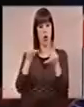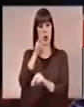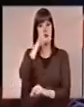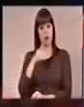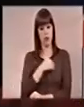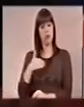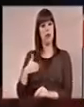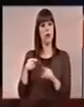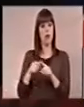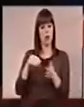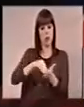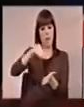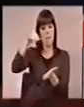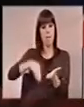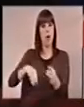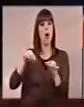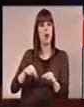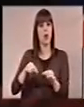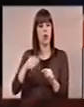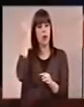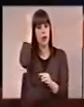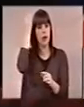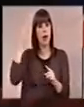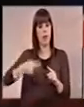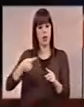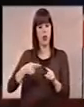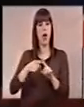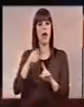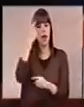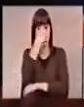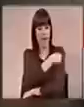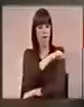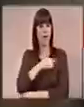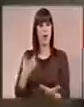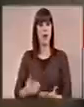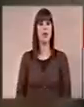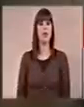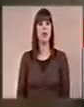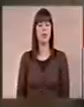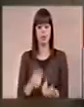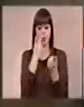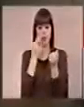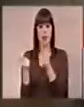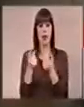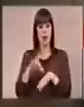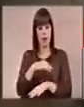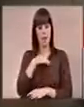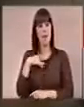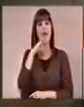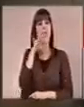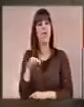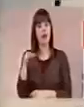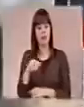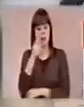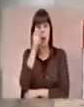da Saúde que esteve na tomada de posse da bastonária dos enfermeiros. À semelhança do médico de família,